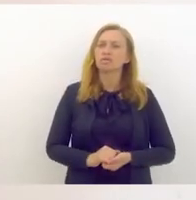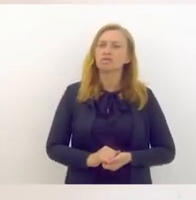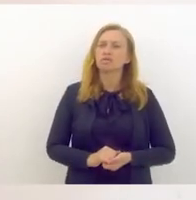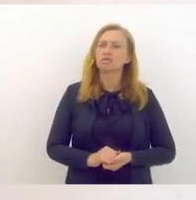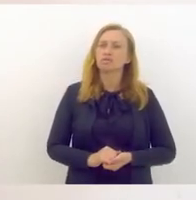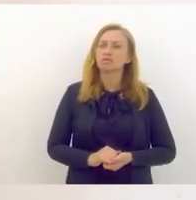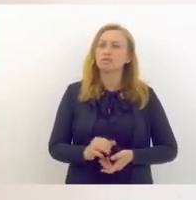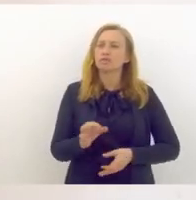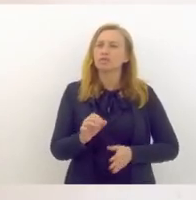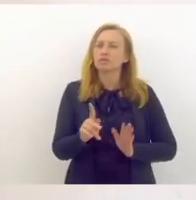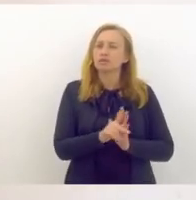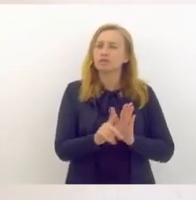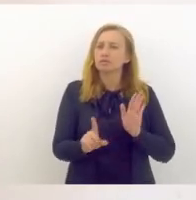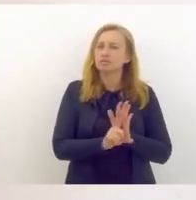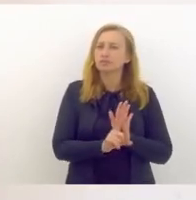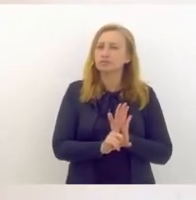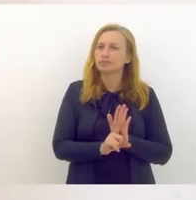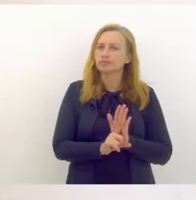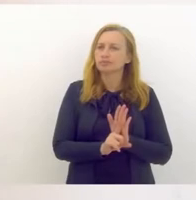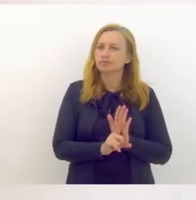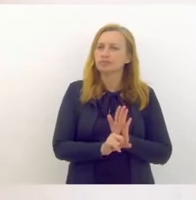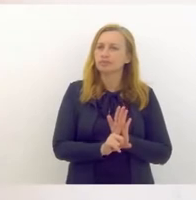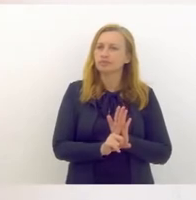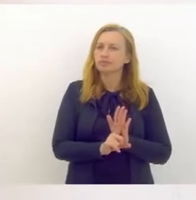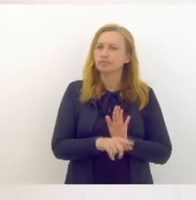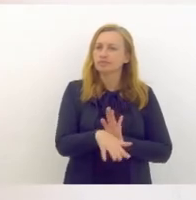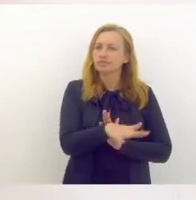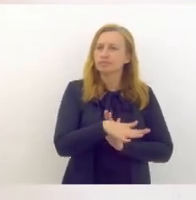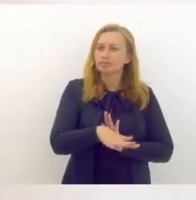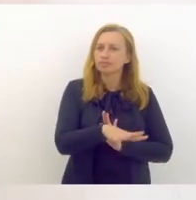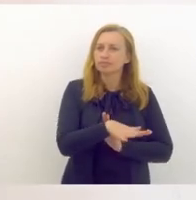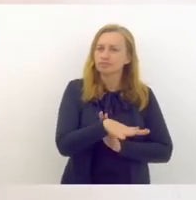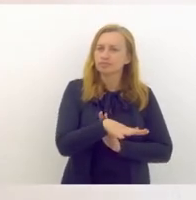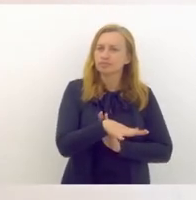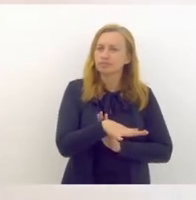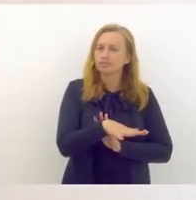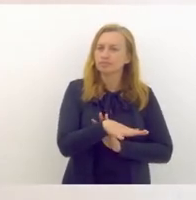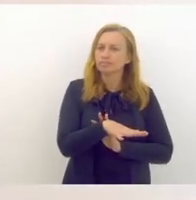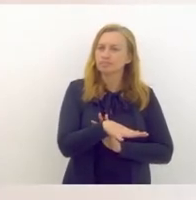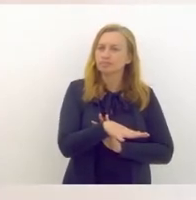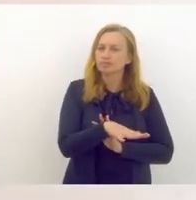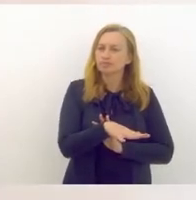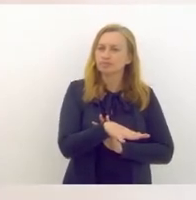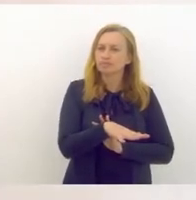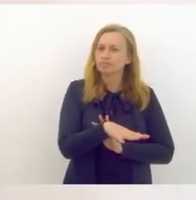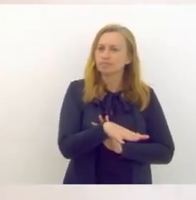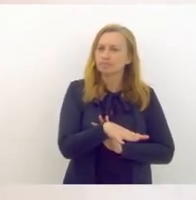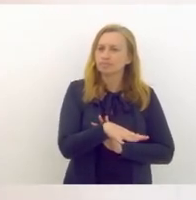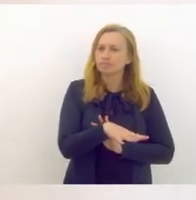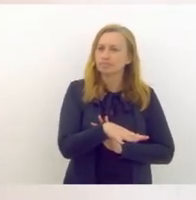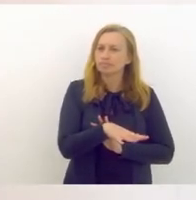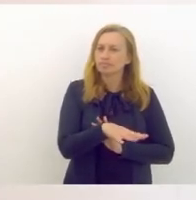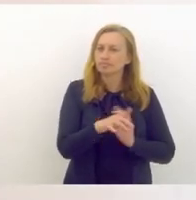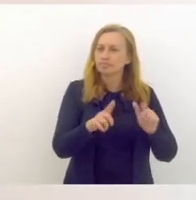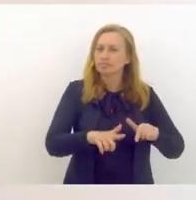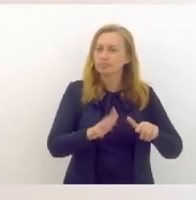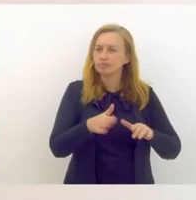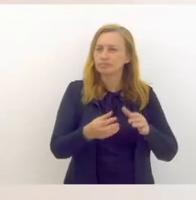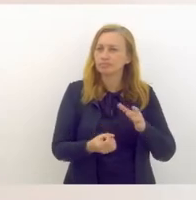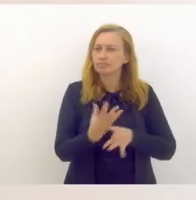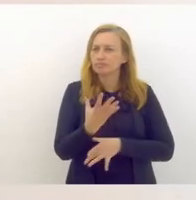esse projeto de lei ele está numa área sobreposta ao REVIS já constituído, e ele